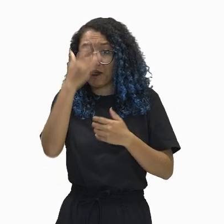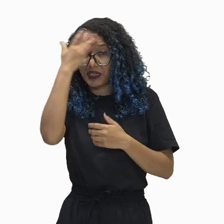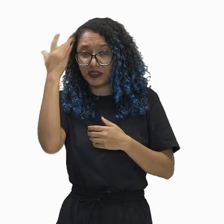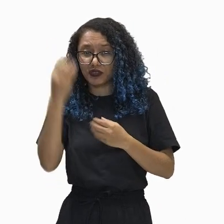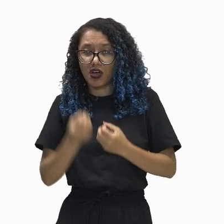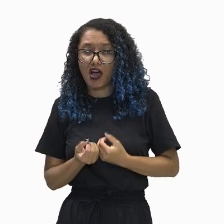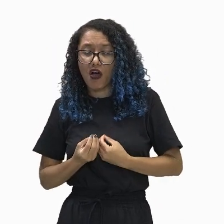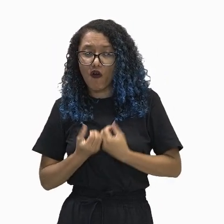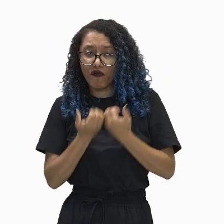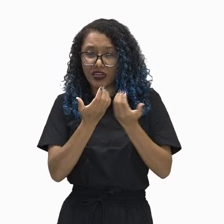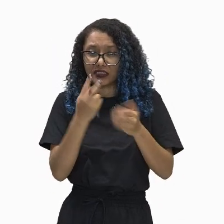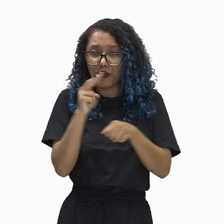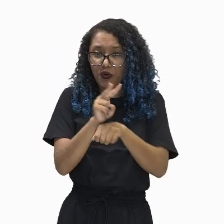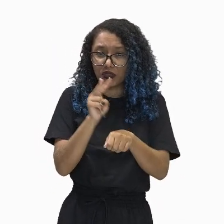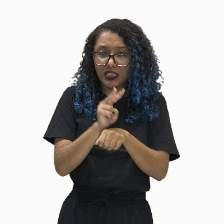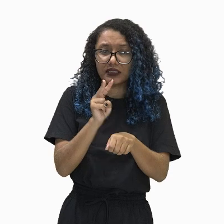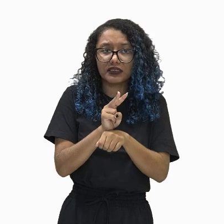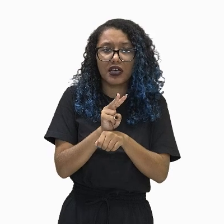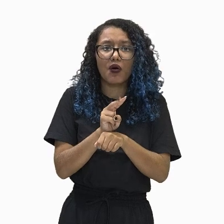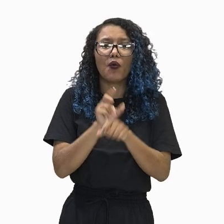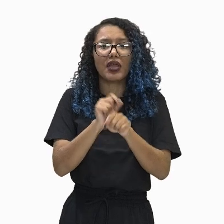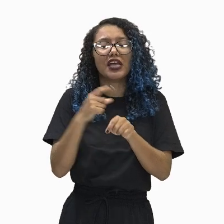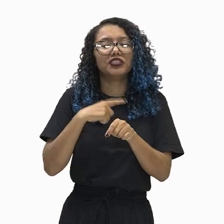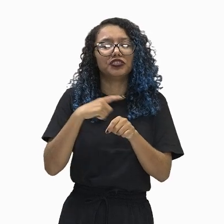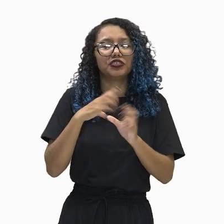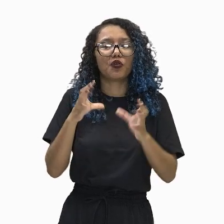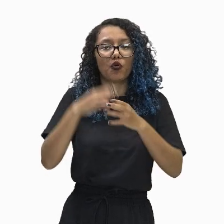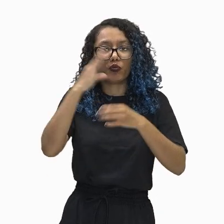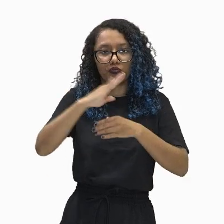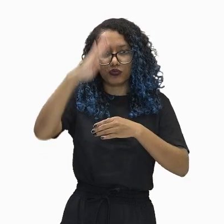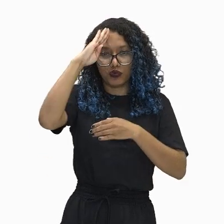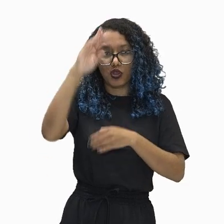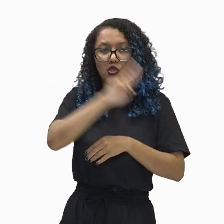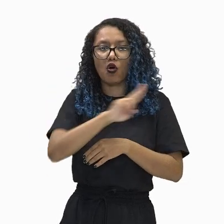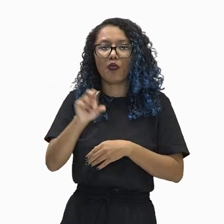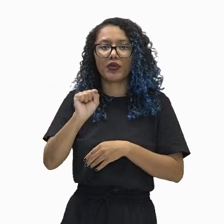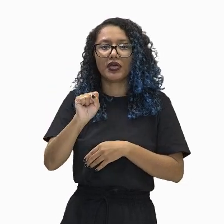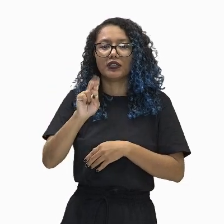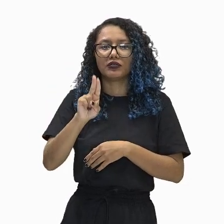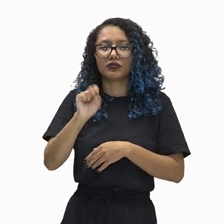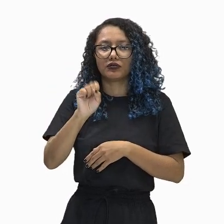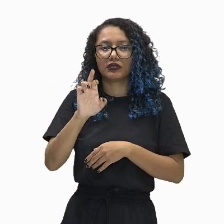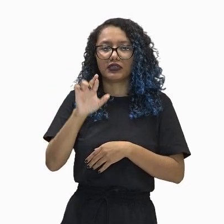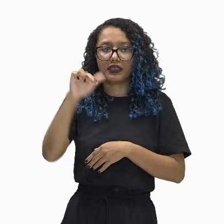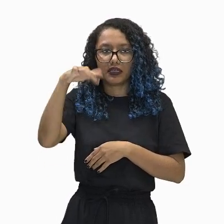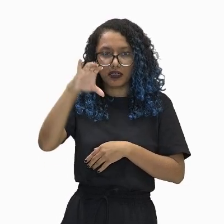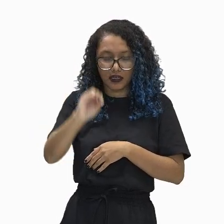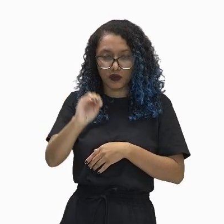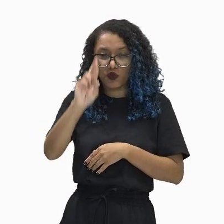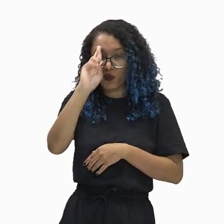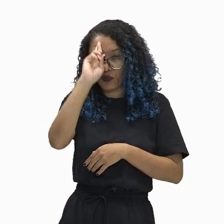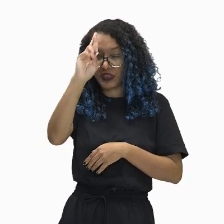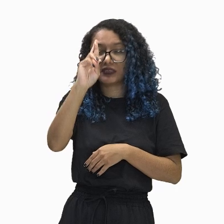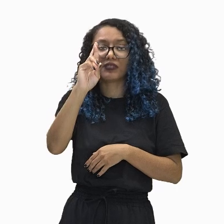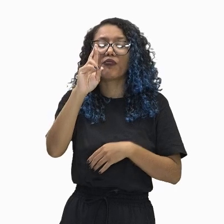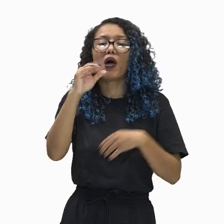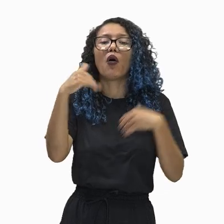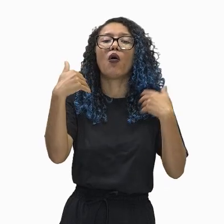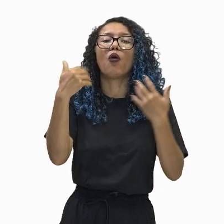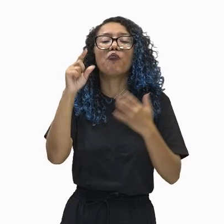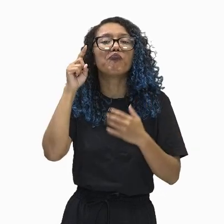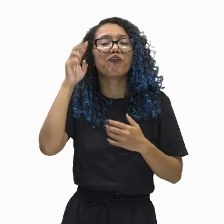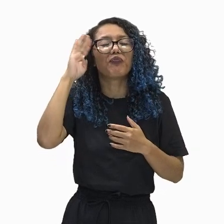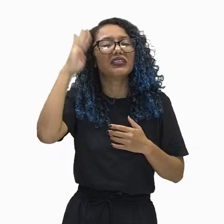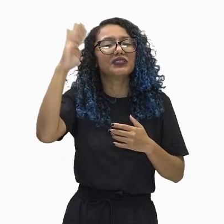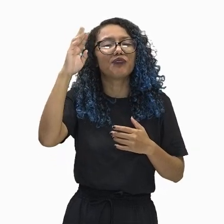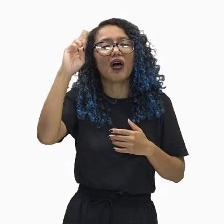eram chamados suzeranos ou senhores. O principal suzerano de um reino era o próprio rei. Abaixo do